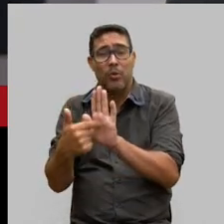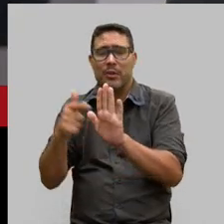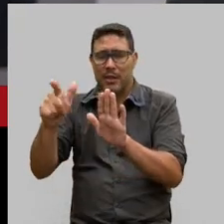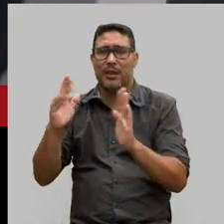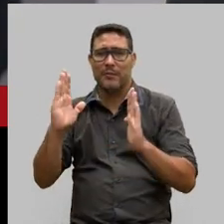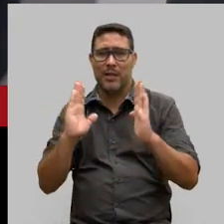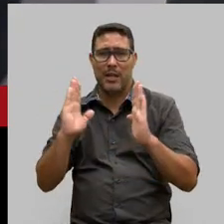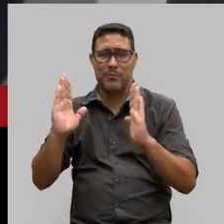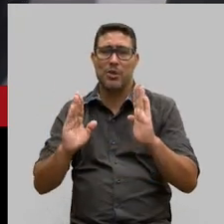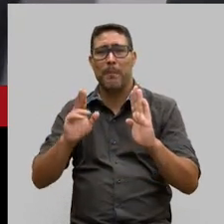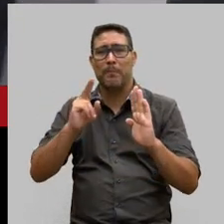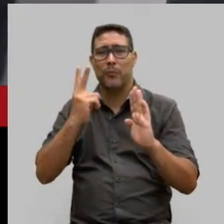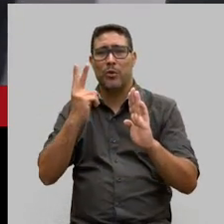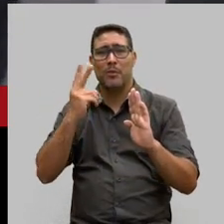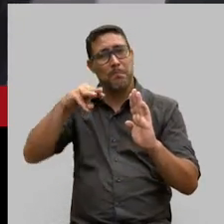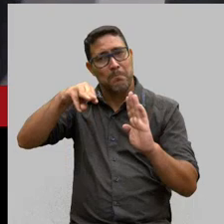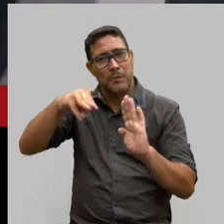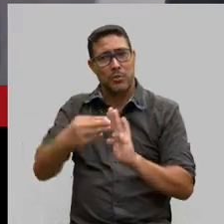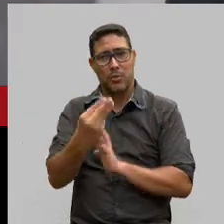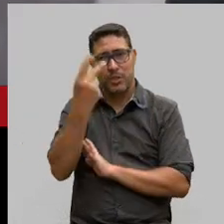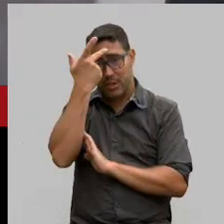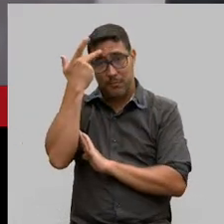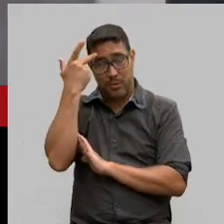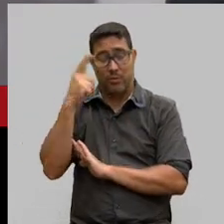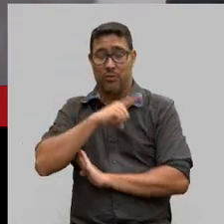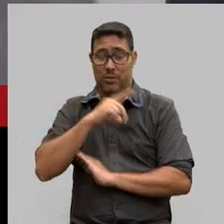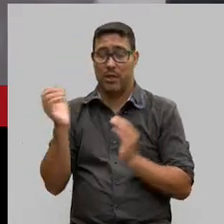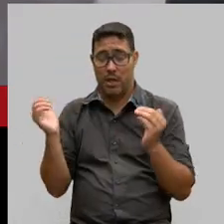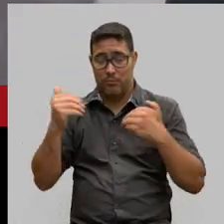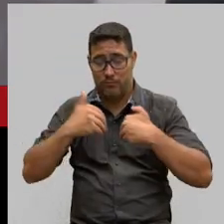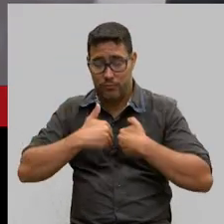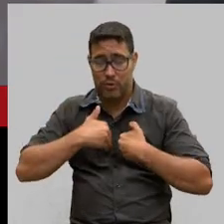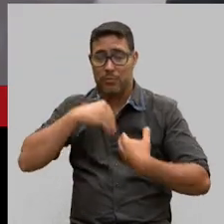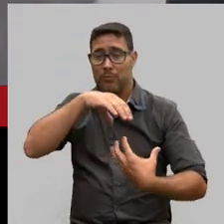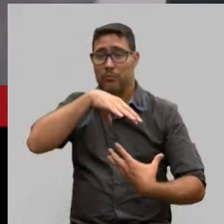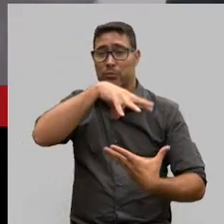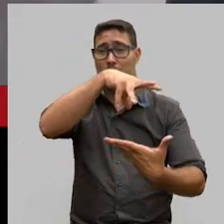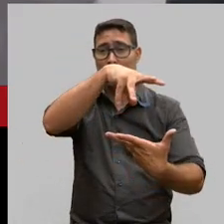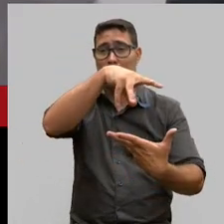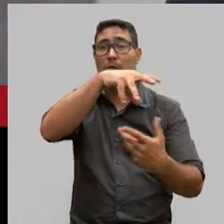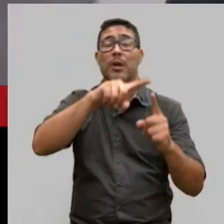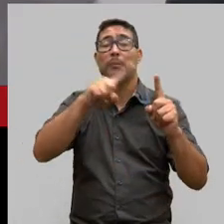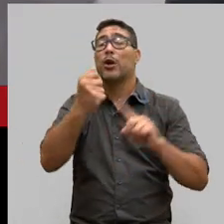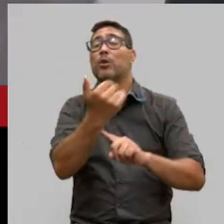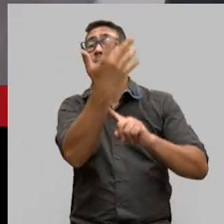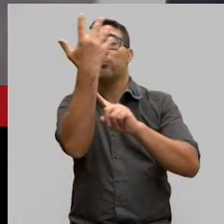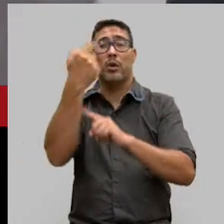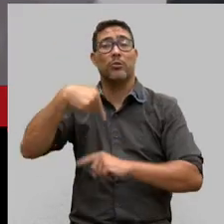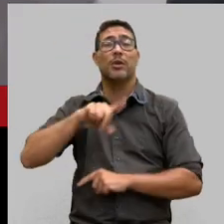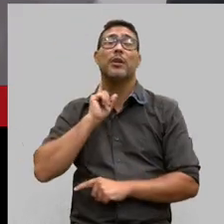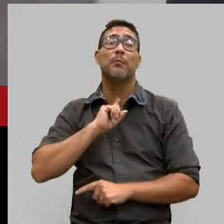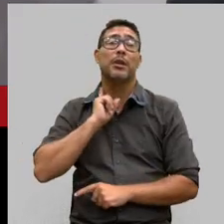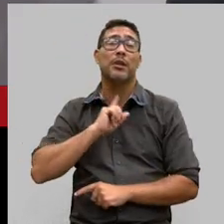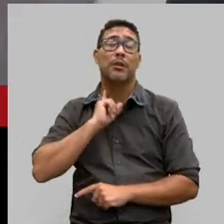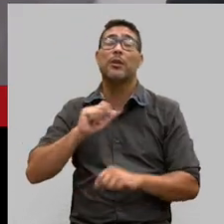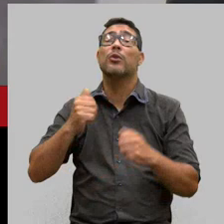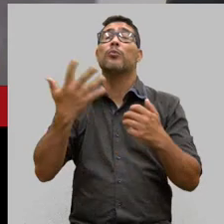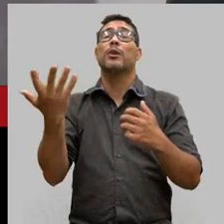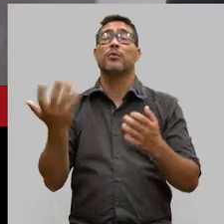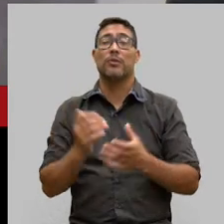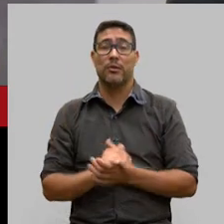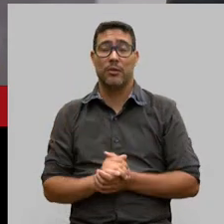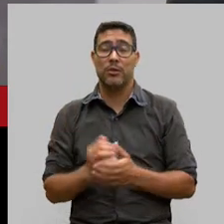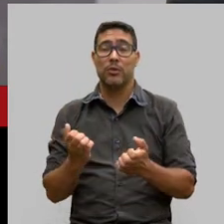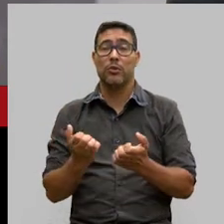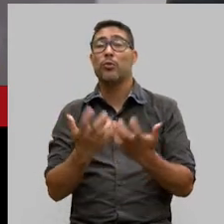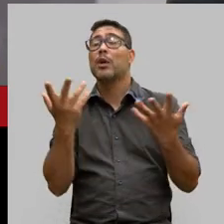mais de 2 milhões de pessoas e tem autismo no mundo mas quantos são esses que estão aqui em Minas Gerais quantos são esses que estão em